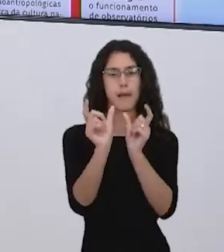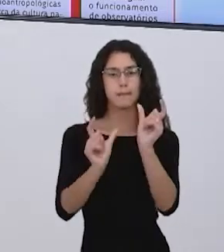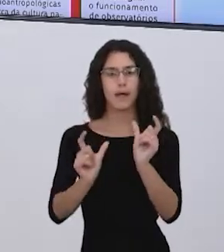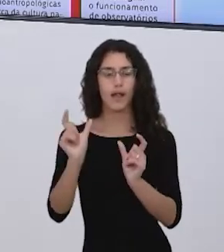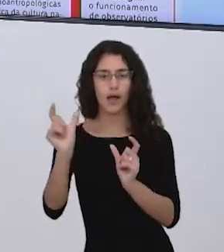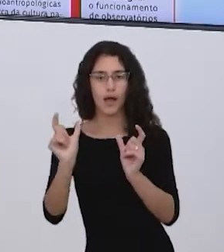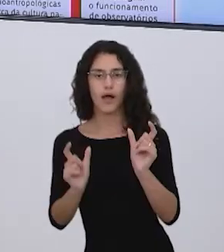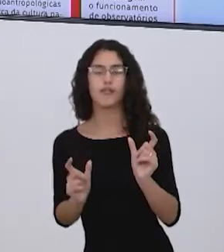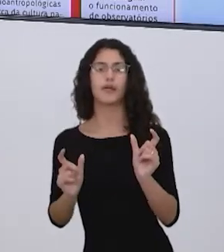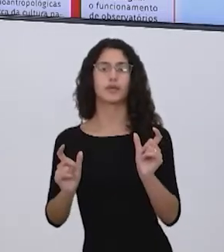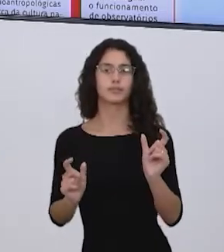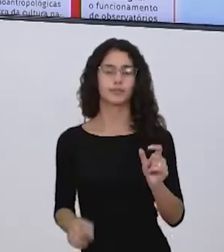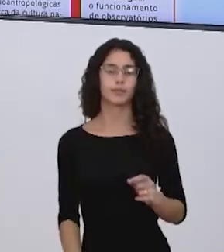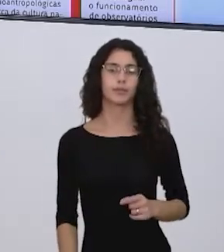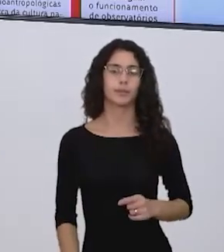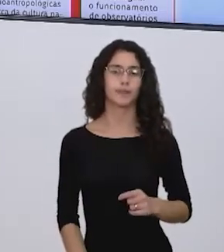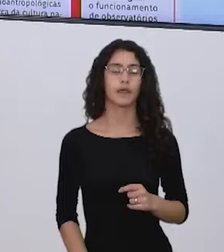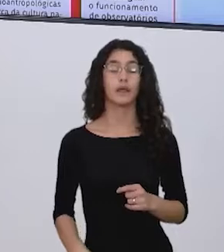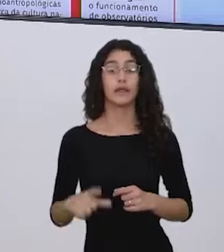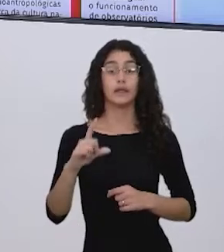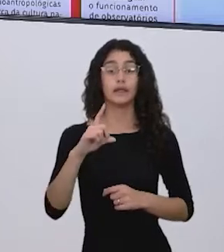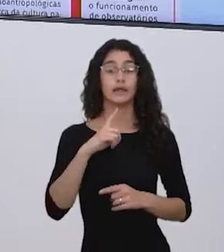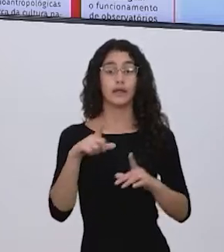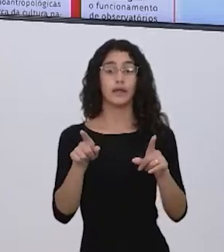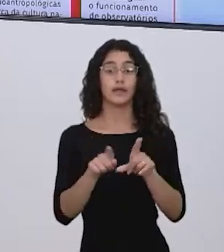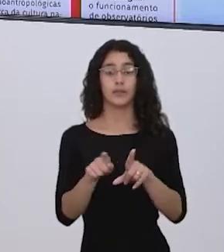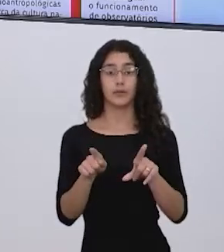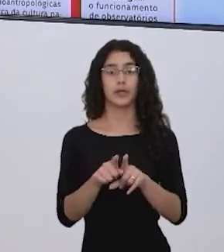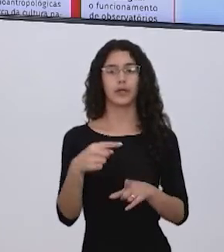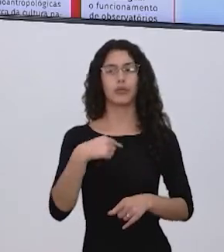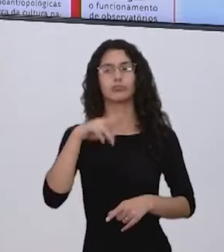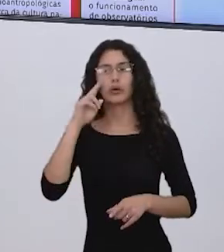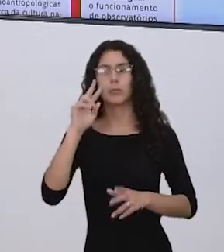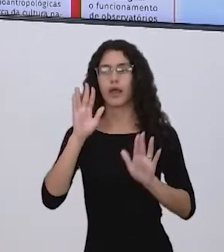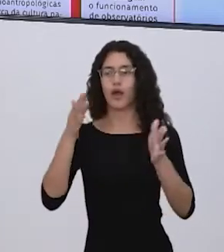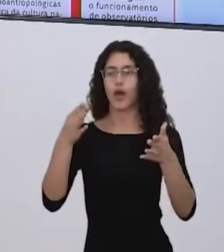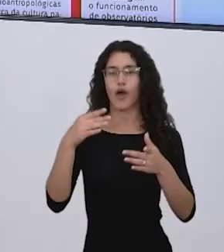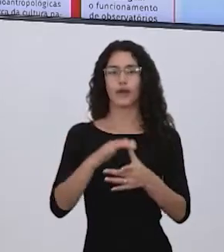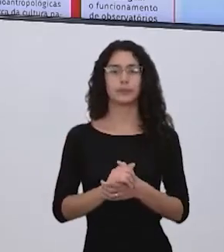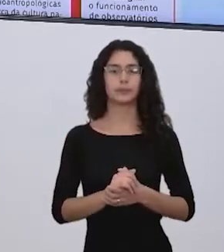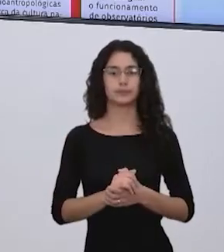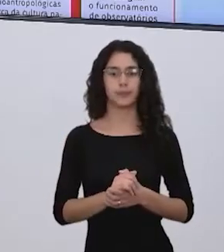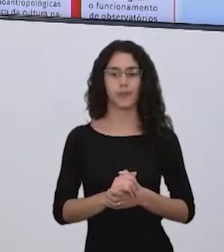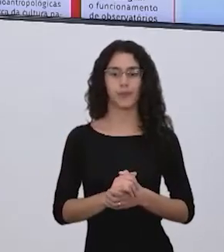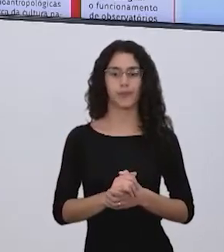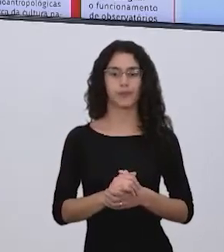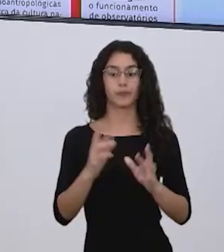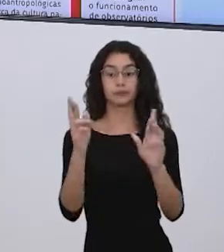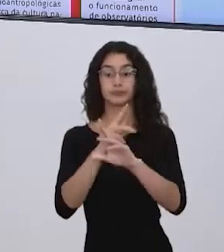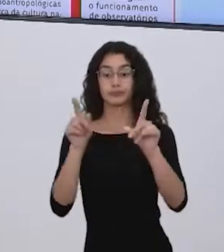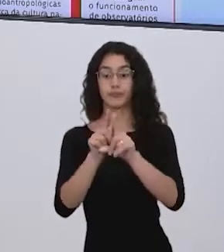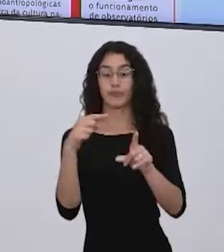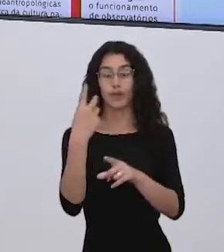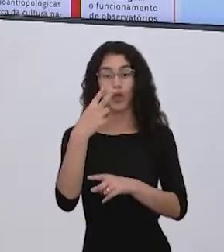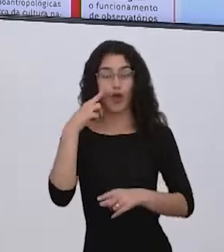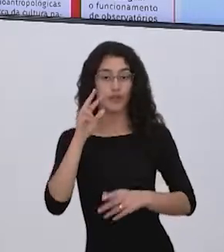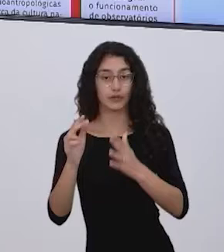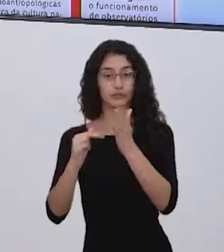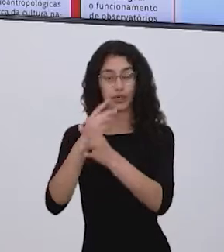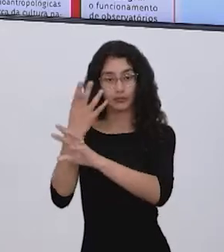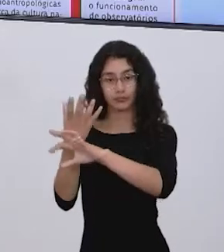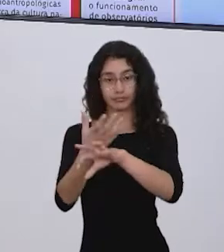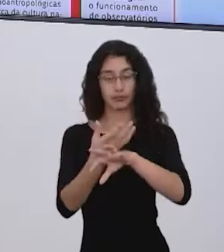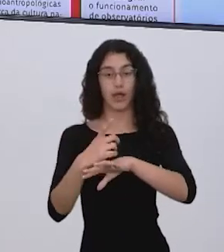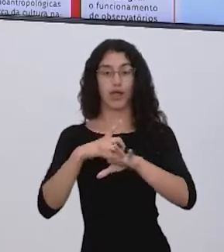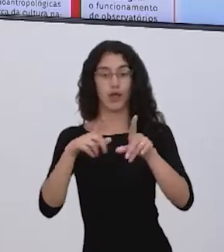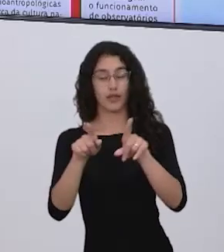palavras. Tem um negócio que eu lembrei agora, e até se relaciona com o que a gente vai ver dos outros